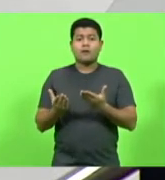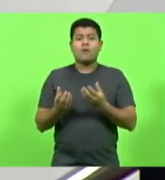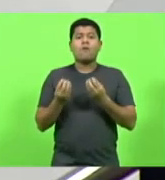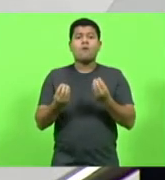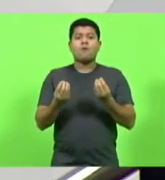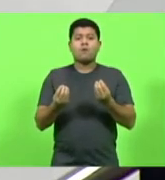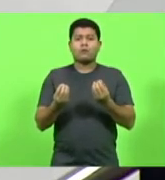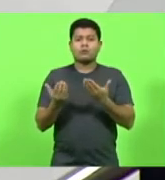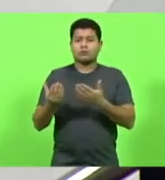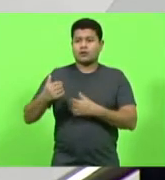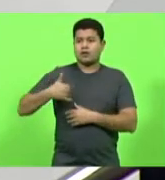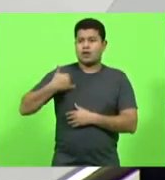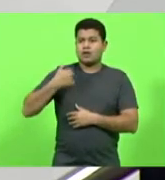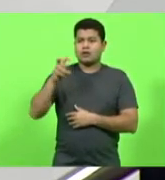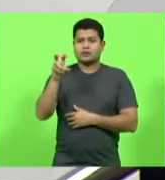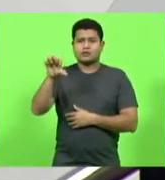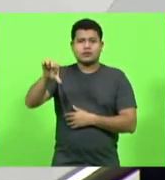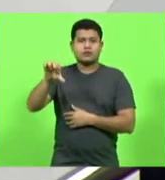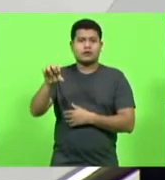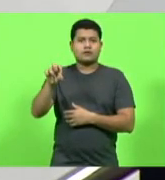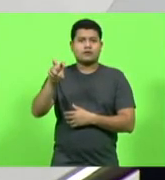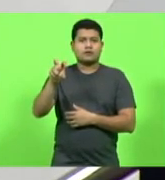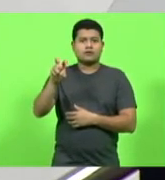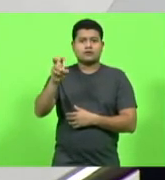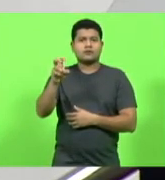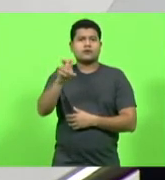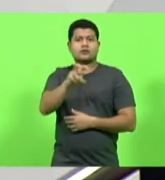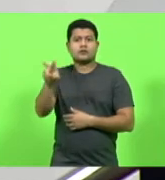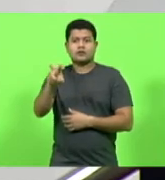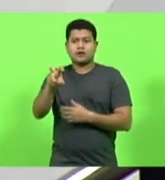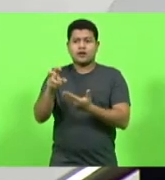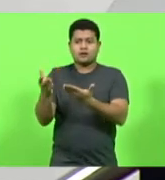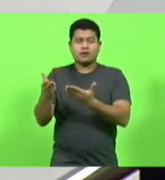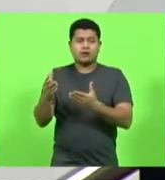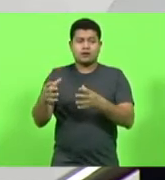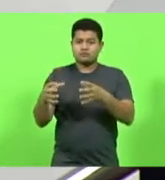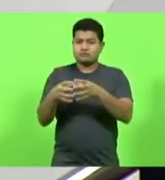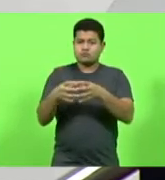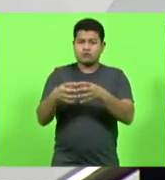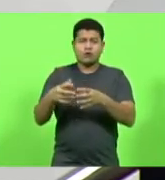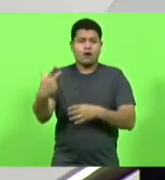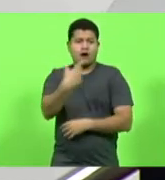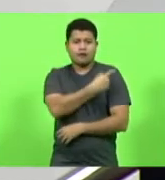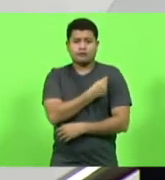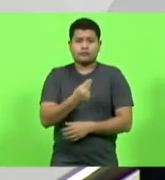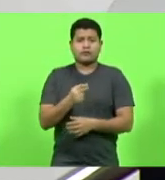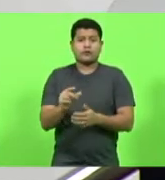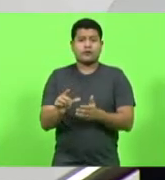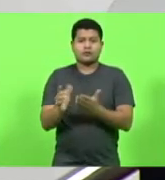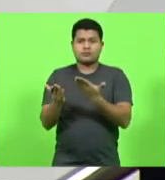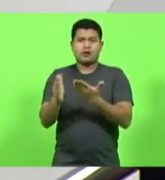59 que não vacinou, deputado Berlanda. Está errado isso, nós não podemos aceitar isso.